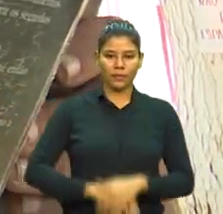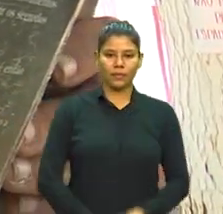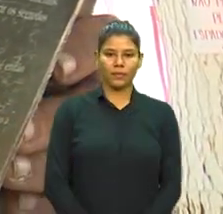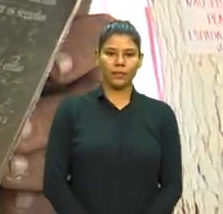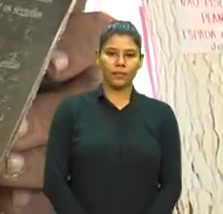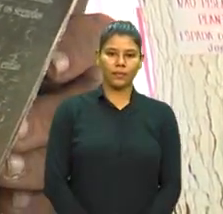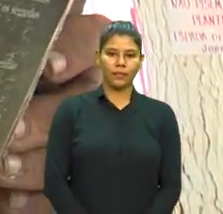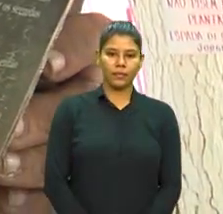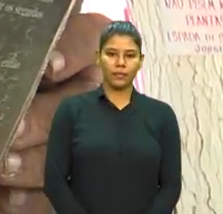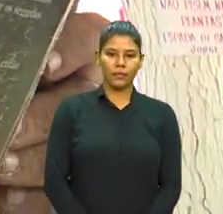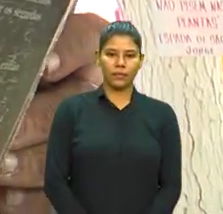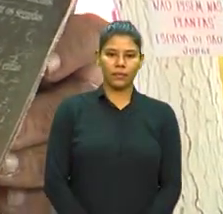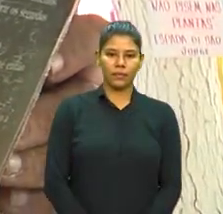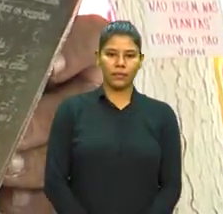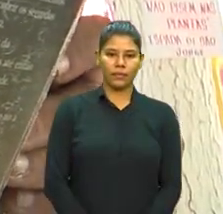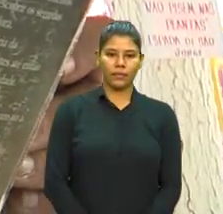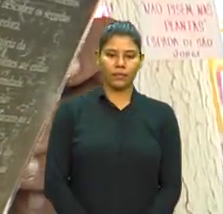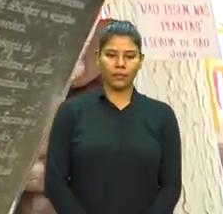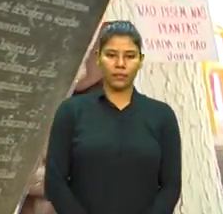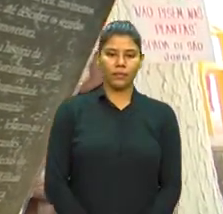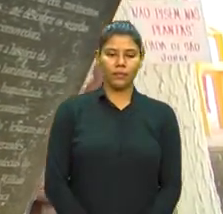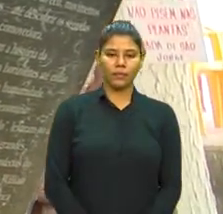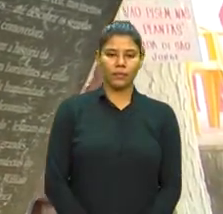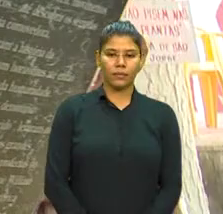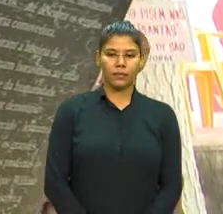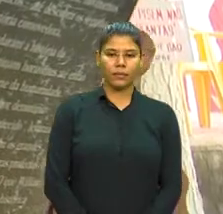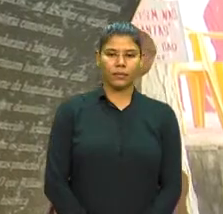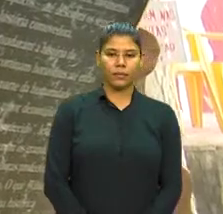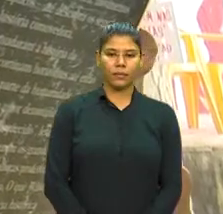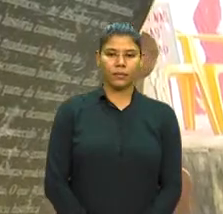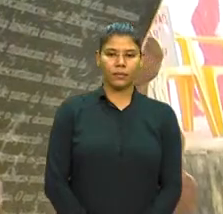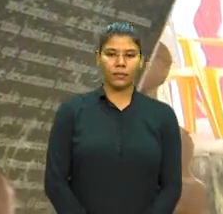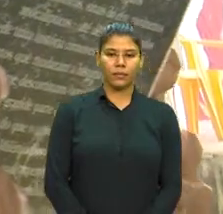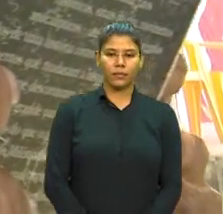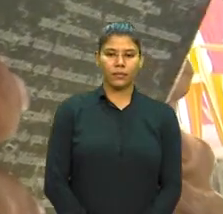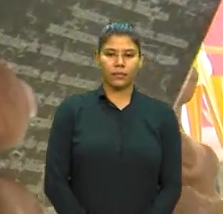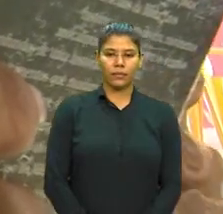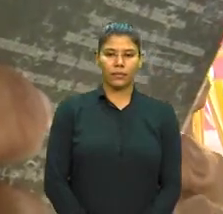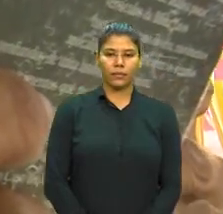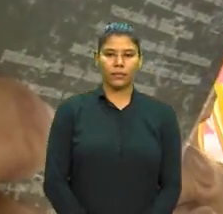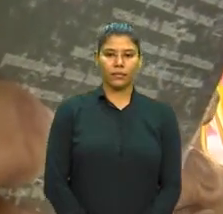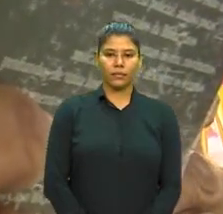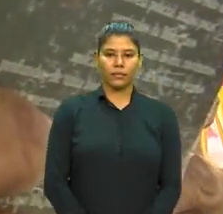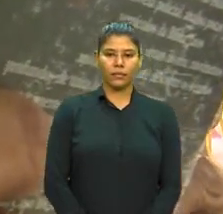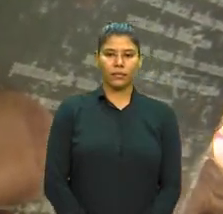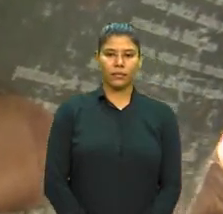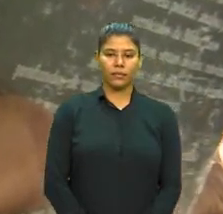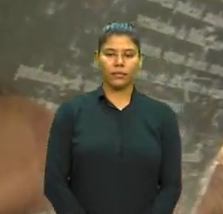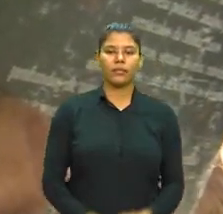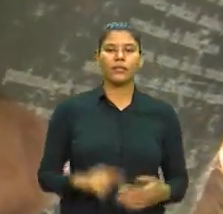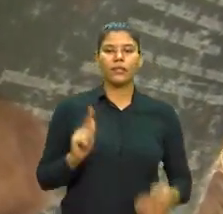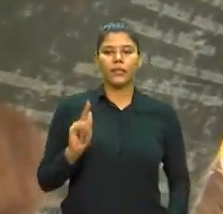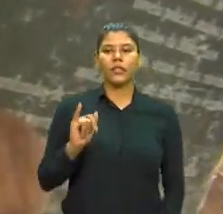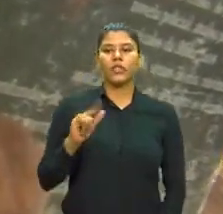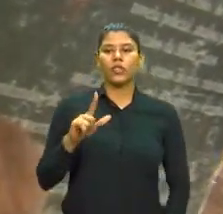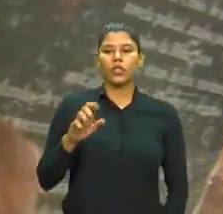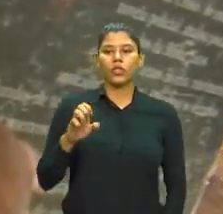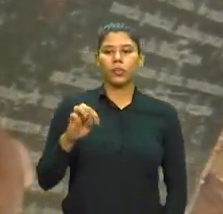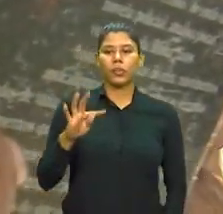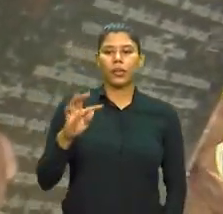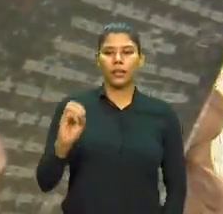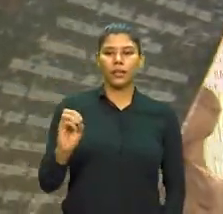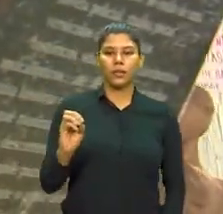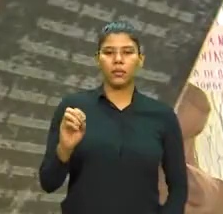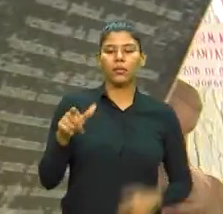Quart jornais a ciência prova a importância da Alma O Gilberto Barros conhecido como